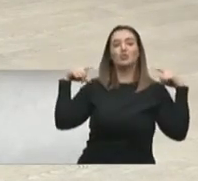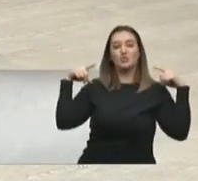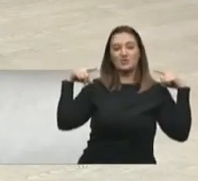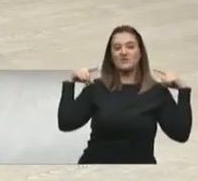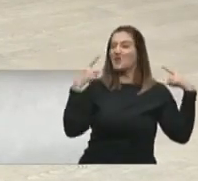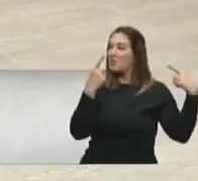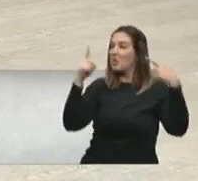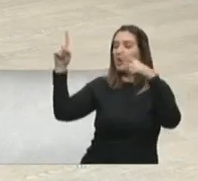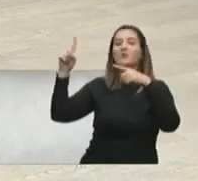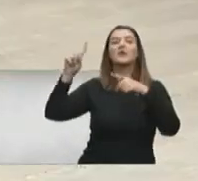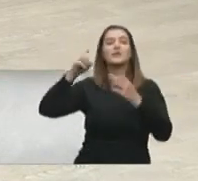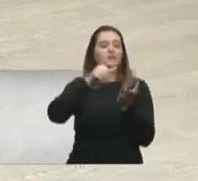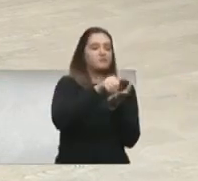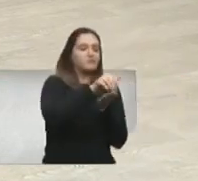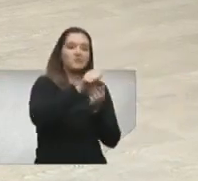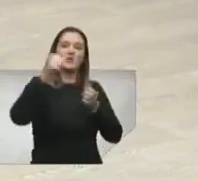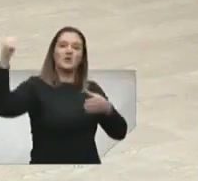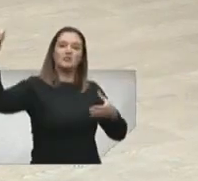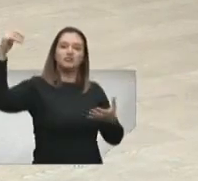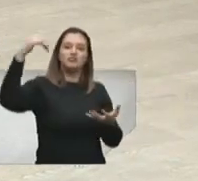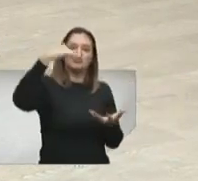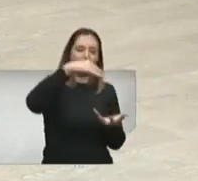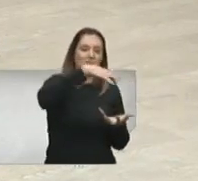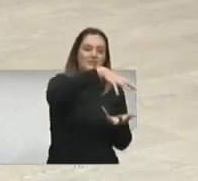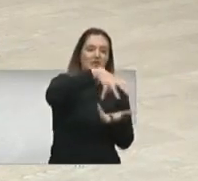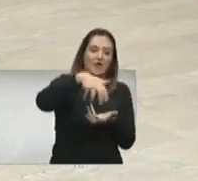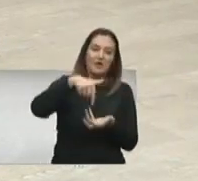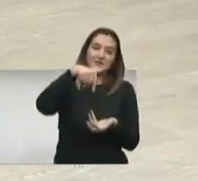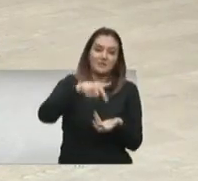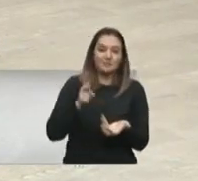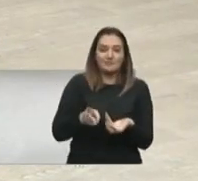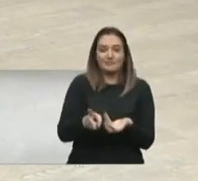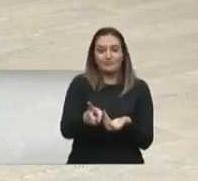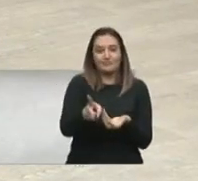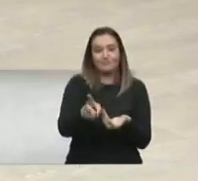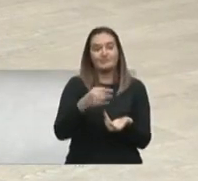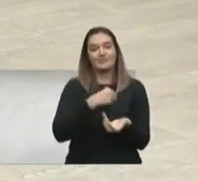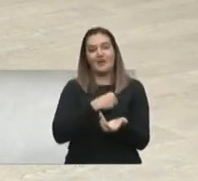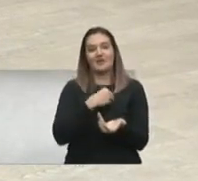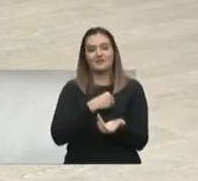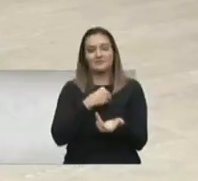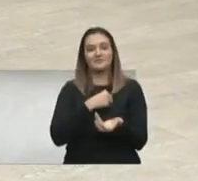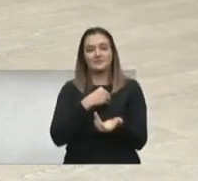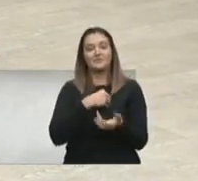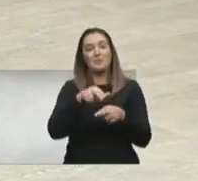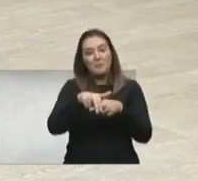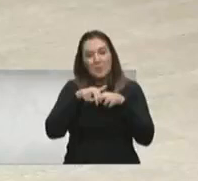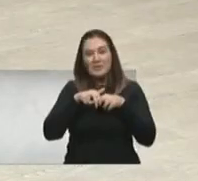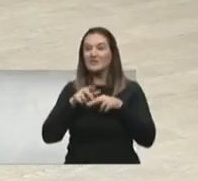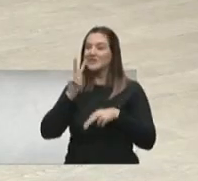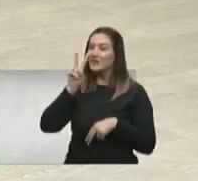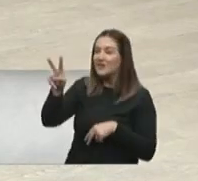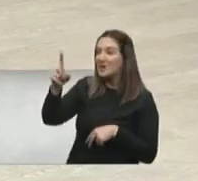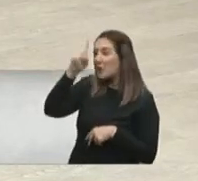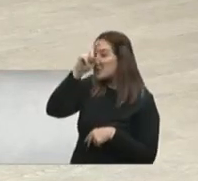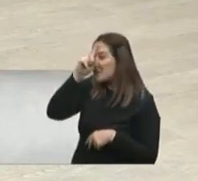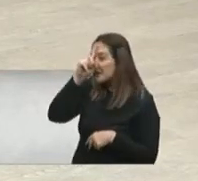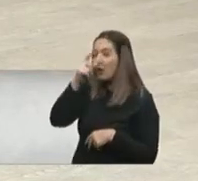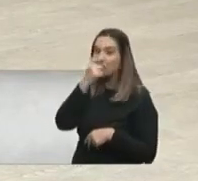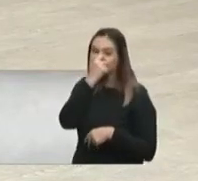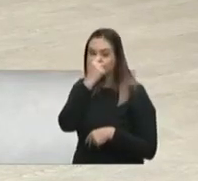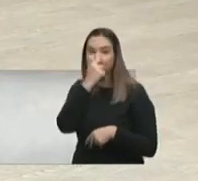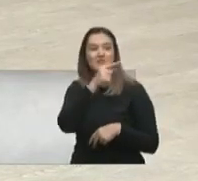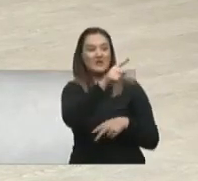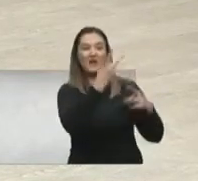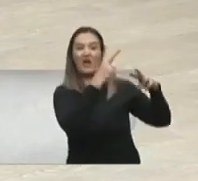veio para a terra, criou esse problema todo na terra. Hoje o pecado está aqui, a contaminação está aqui. Por isso, os hospitais lotados, as